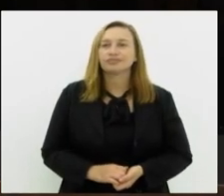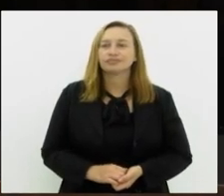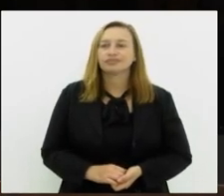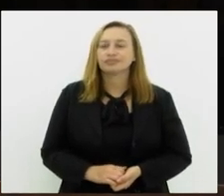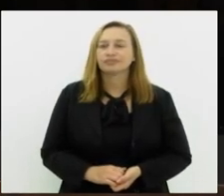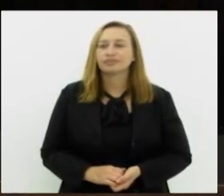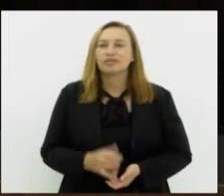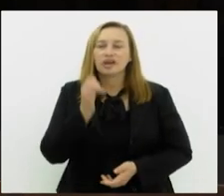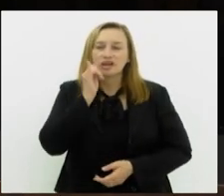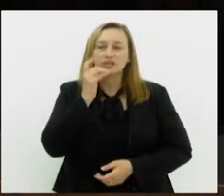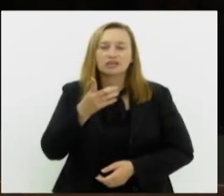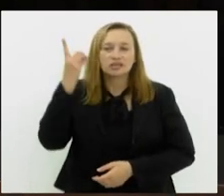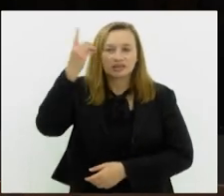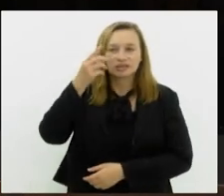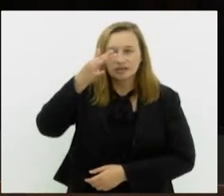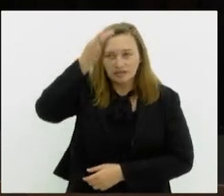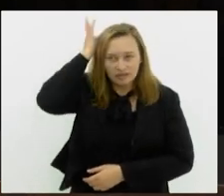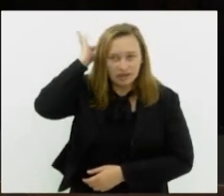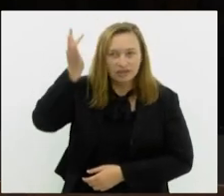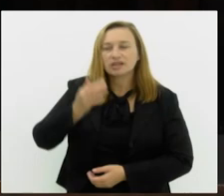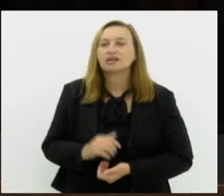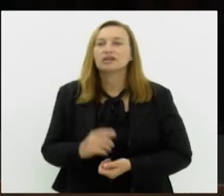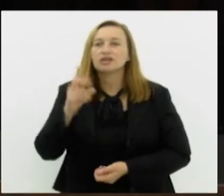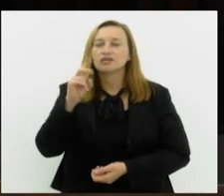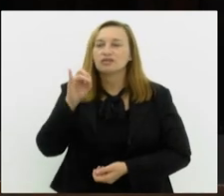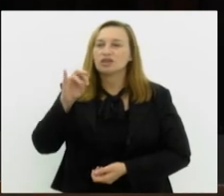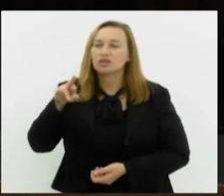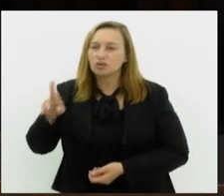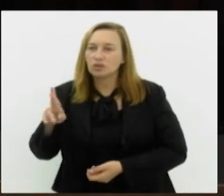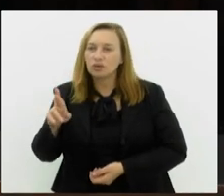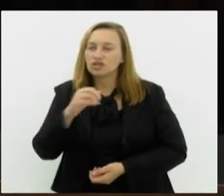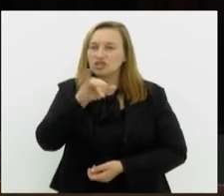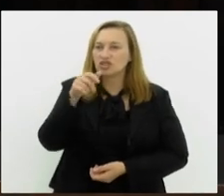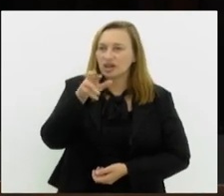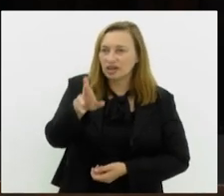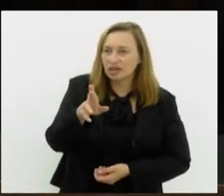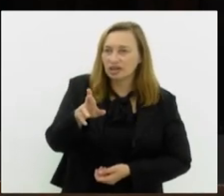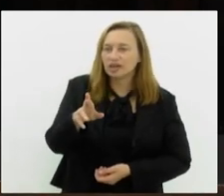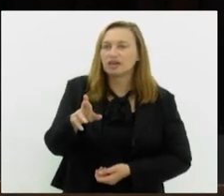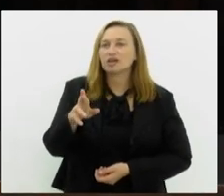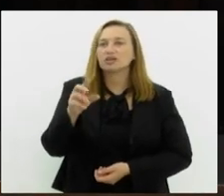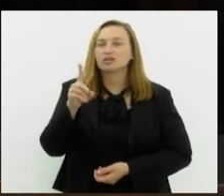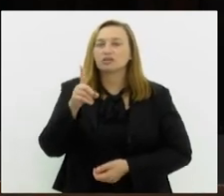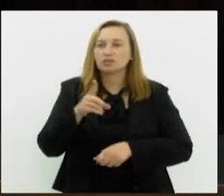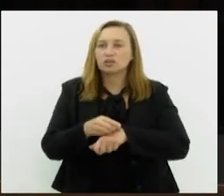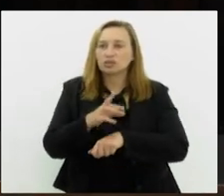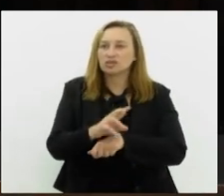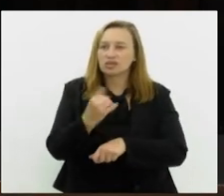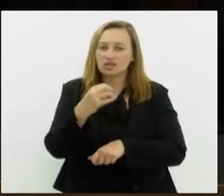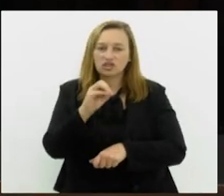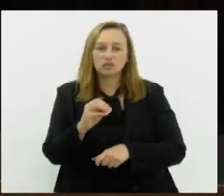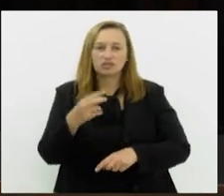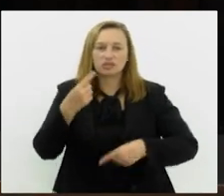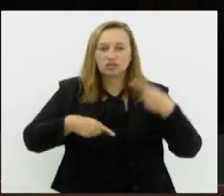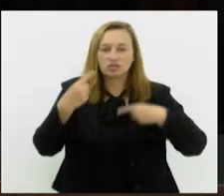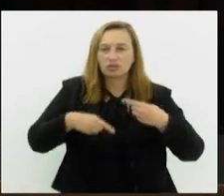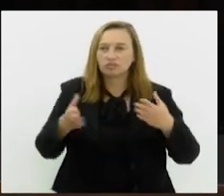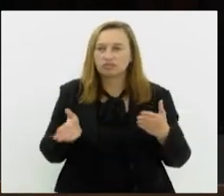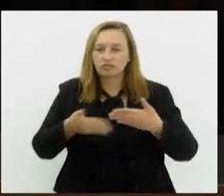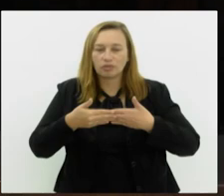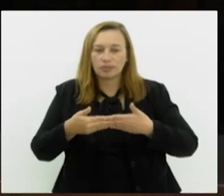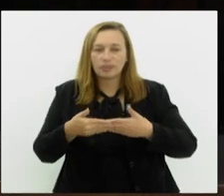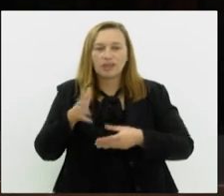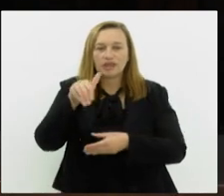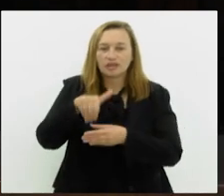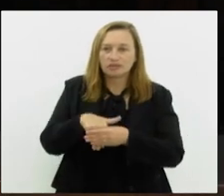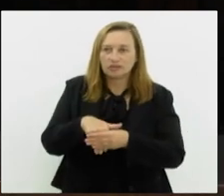favorável. Relatores, deputado Fred Pacheco, Vitor Júnior, Jair Bittencourt e doutor Serginho. Em discussão, não havendo quem queira discutir, encerrada a